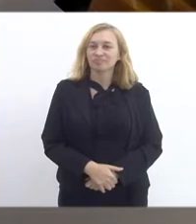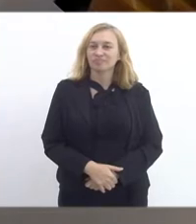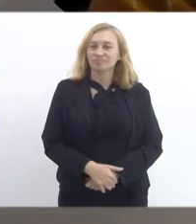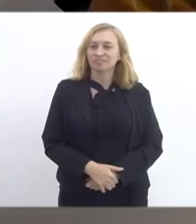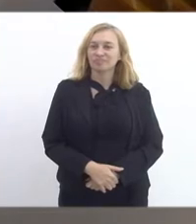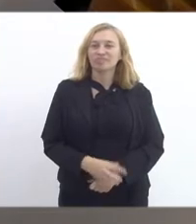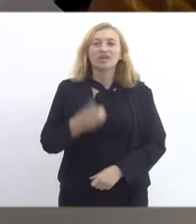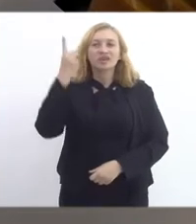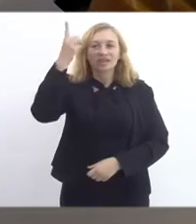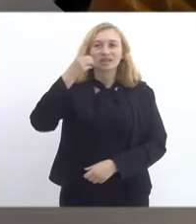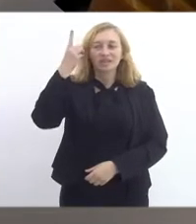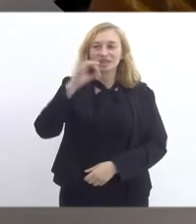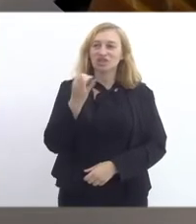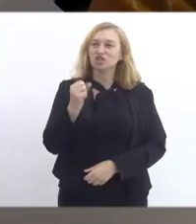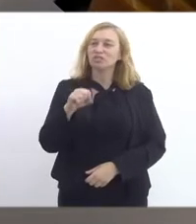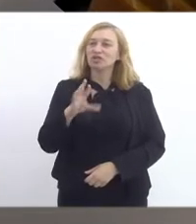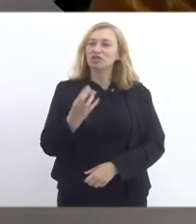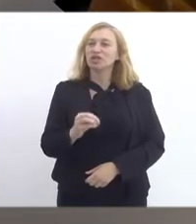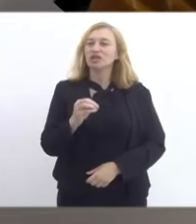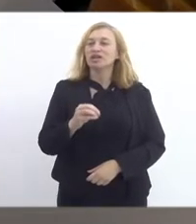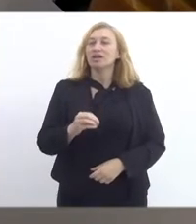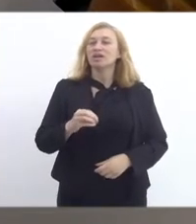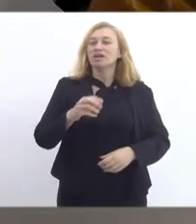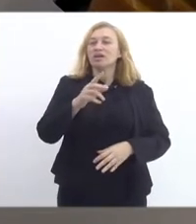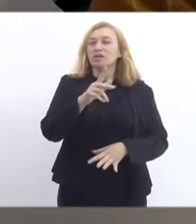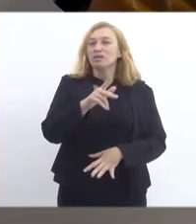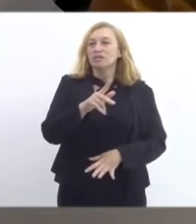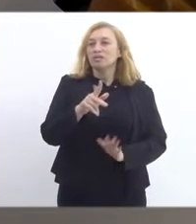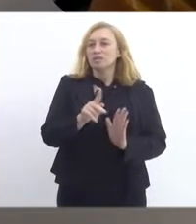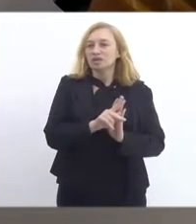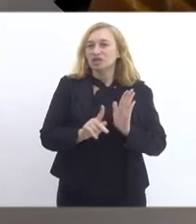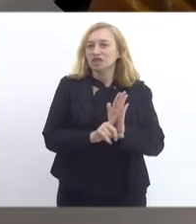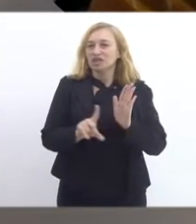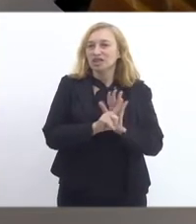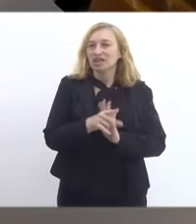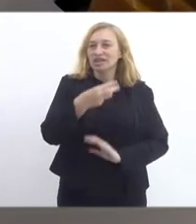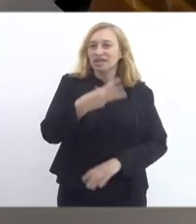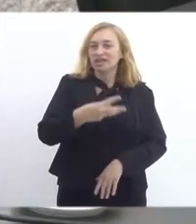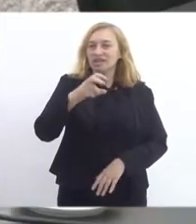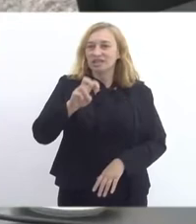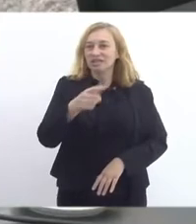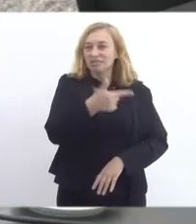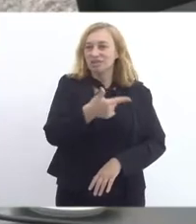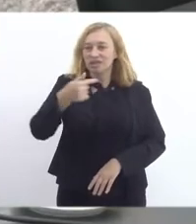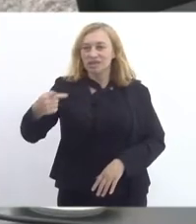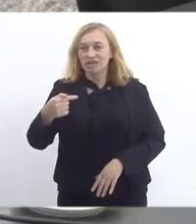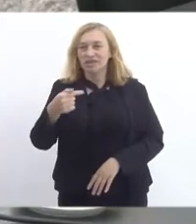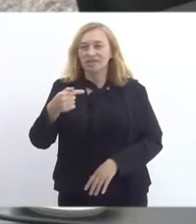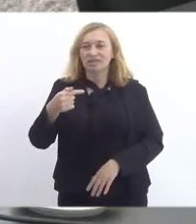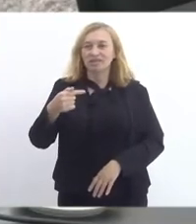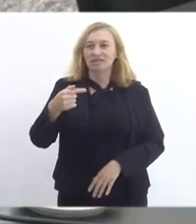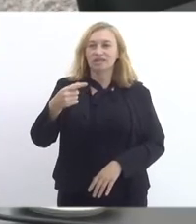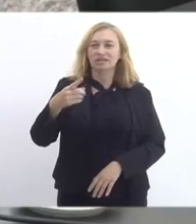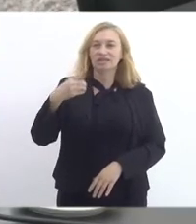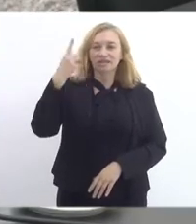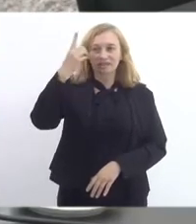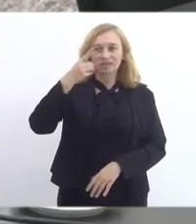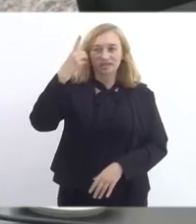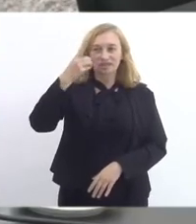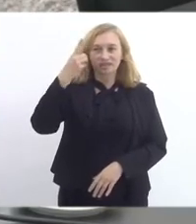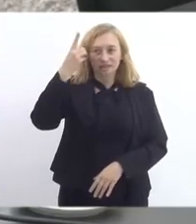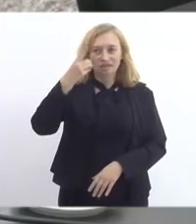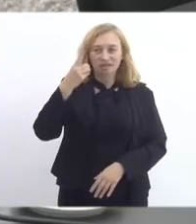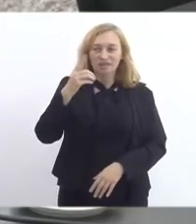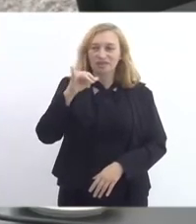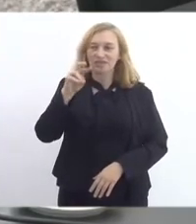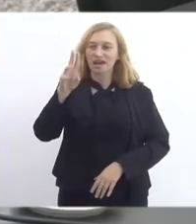28. Deputado Chico Machado, projeto de lei 3520-2017, autoria do deputado Manatama Rocha e Wagner Montes. O parecer é